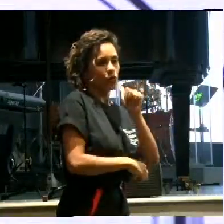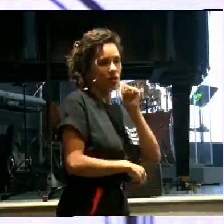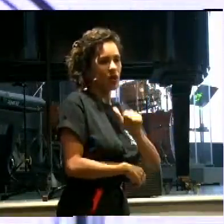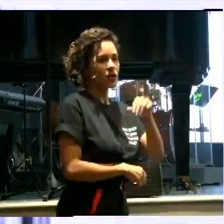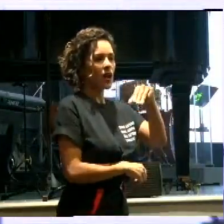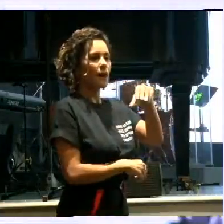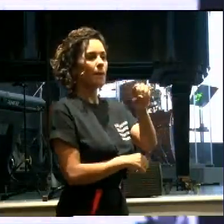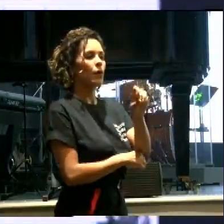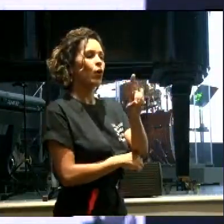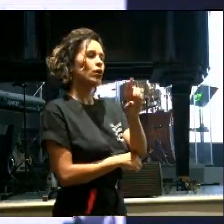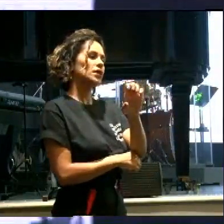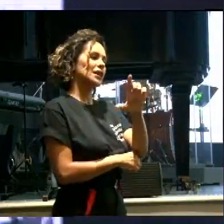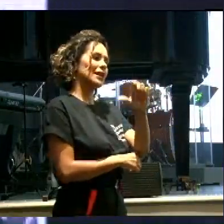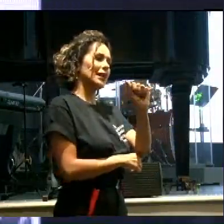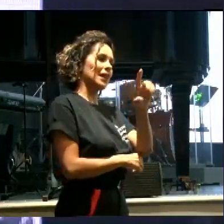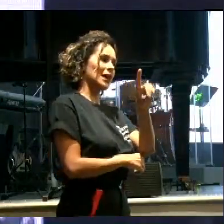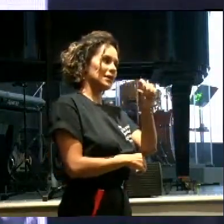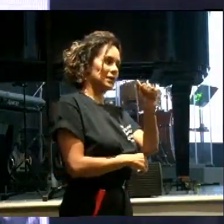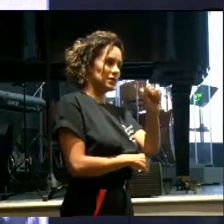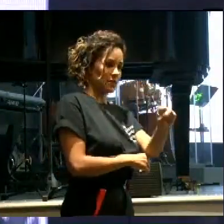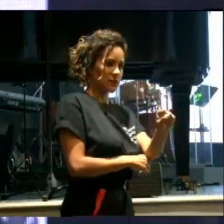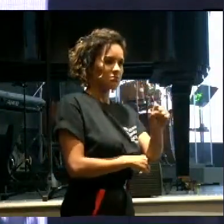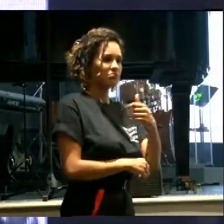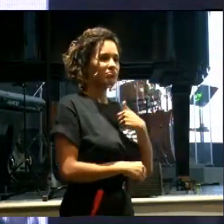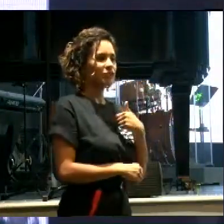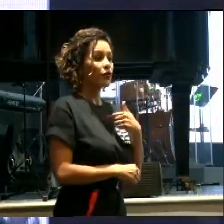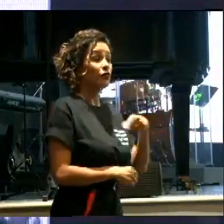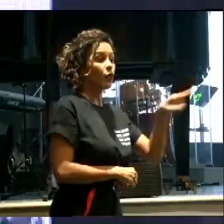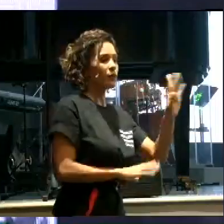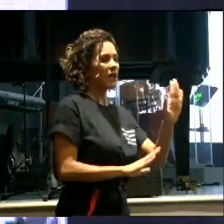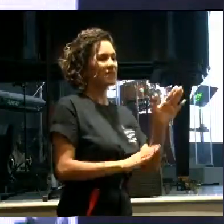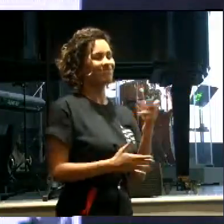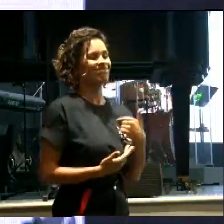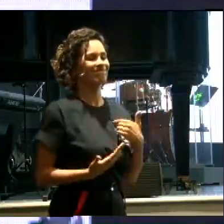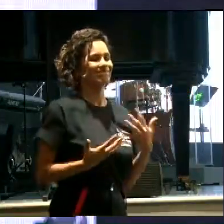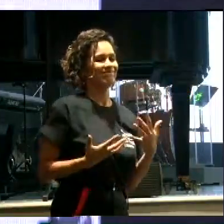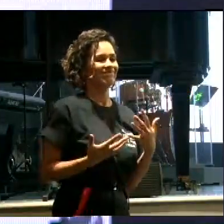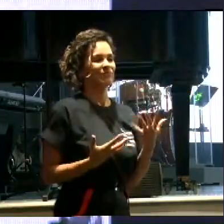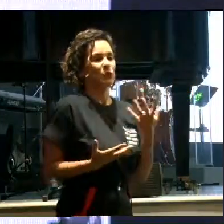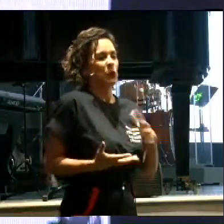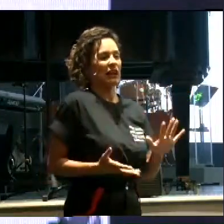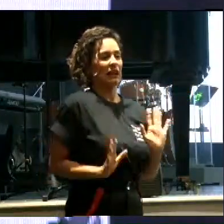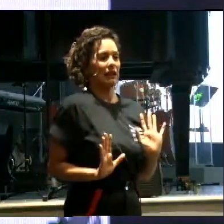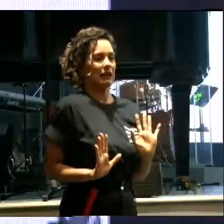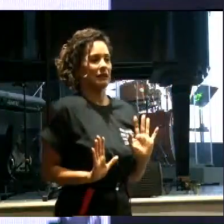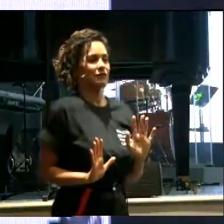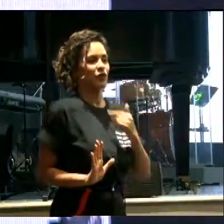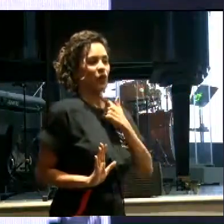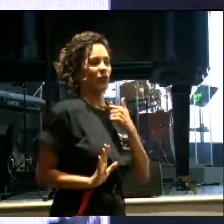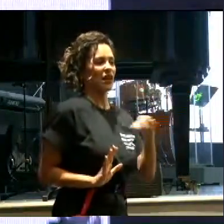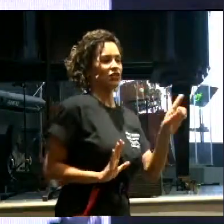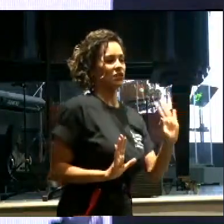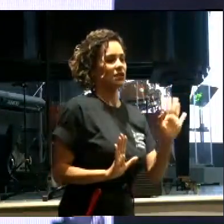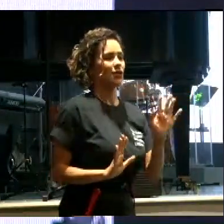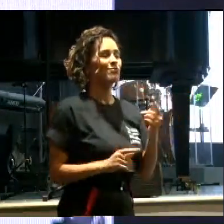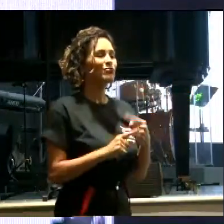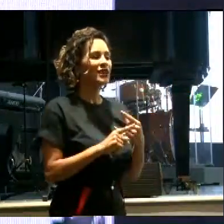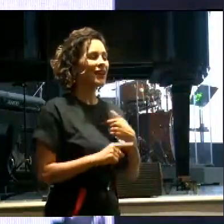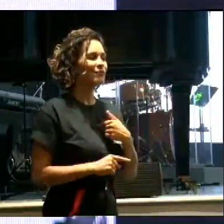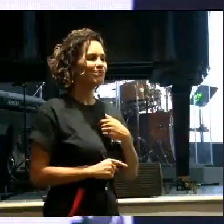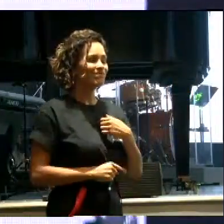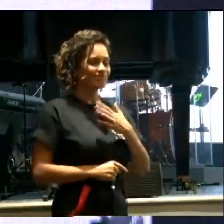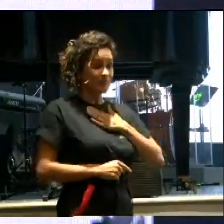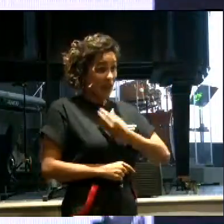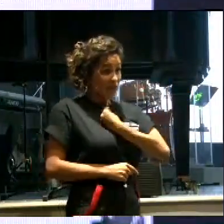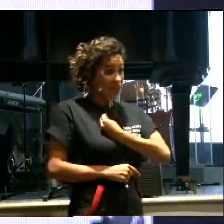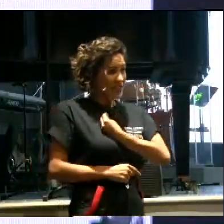ir? Eu não queria ir, porque eu vivia no meu mundo, eu vivia aprisionada, eu vivia